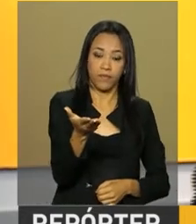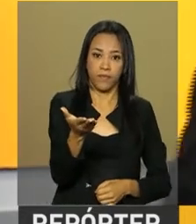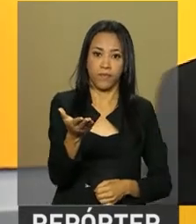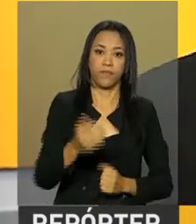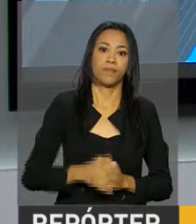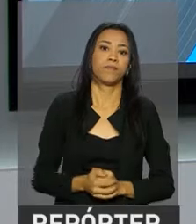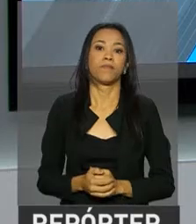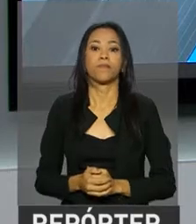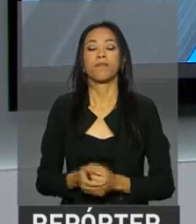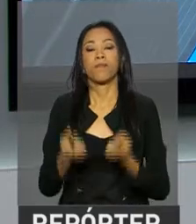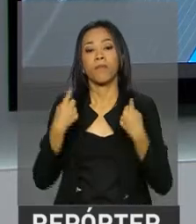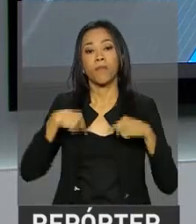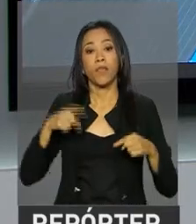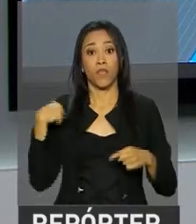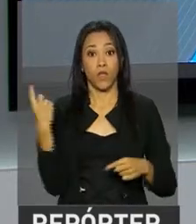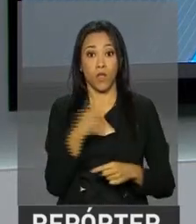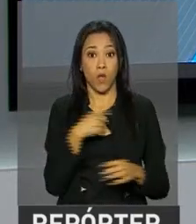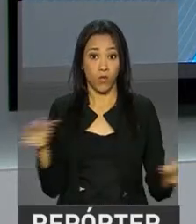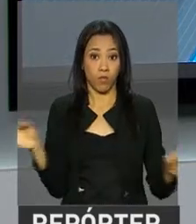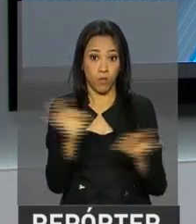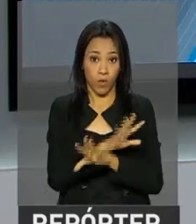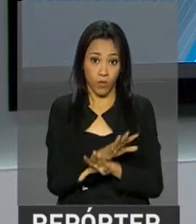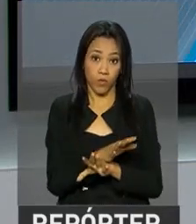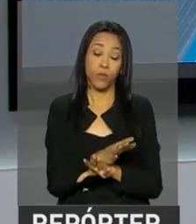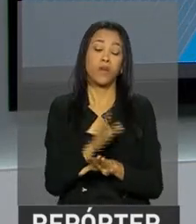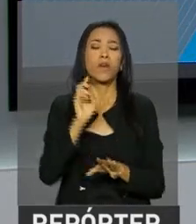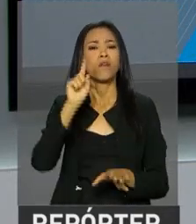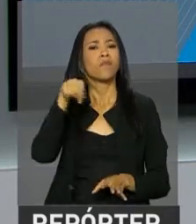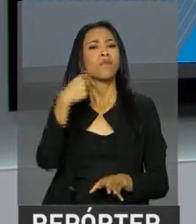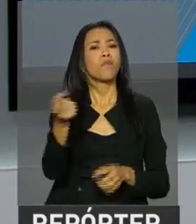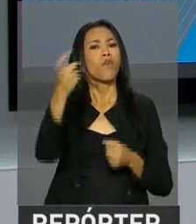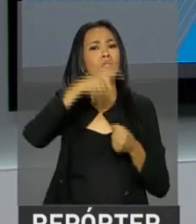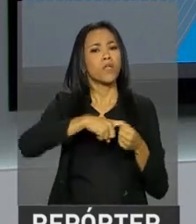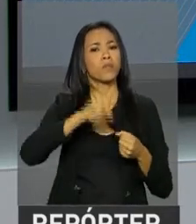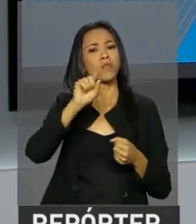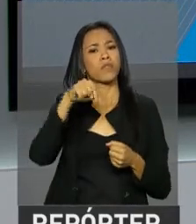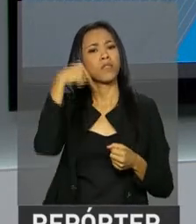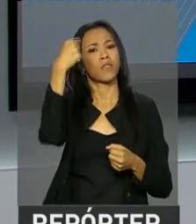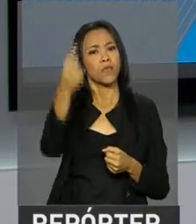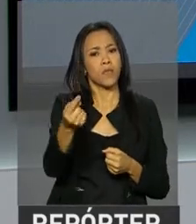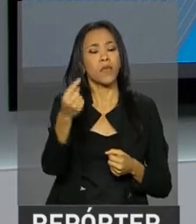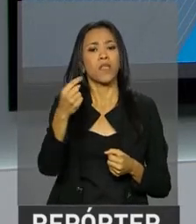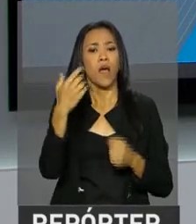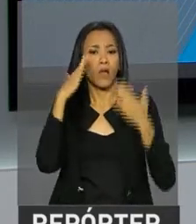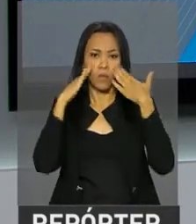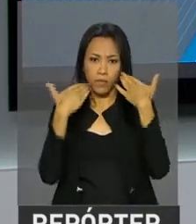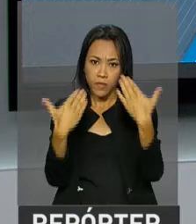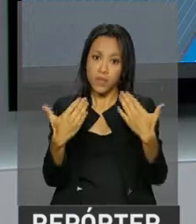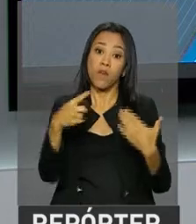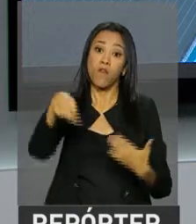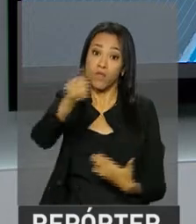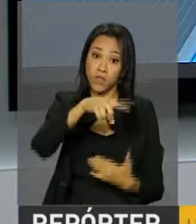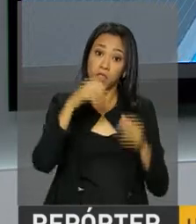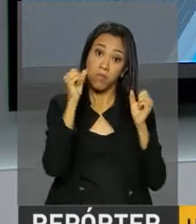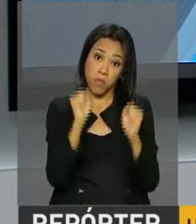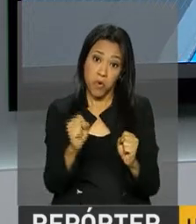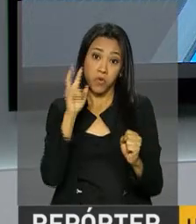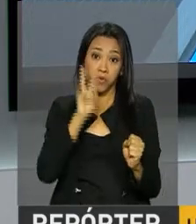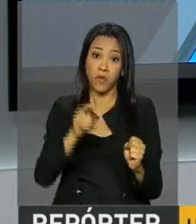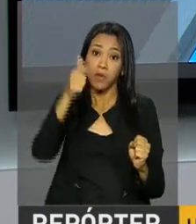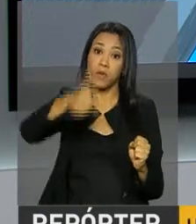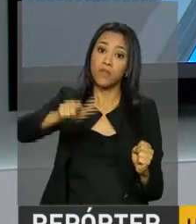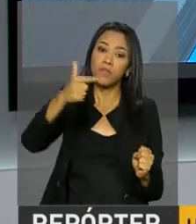na tela e repórter nbr fica por aqui voltamos em uma hora na nossa próxima edição você pode rever